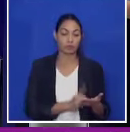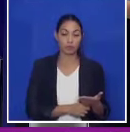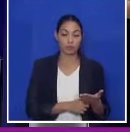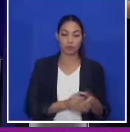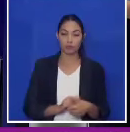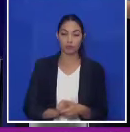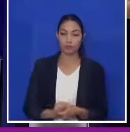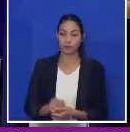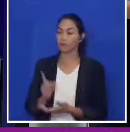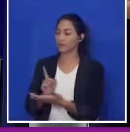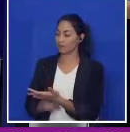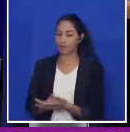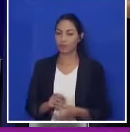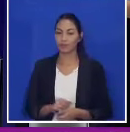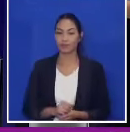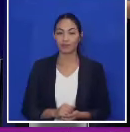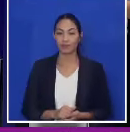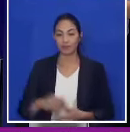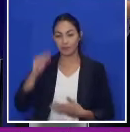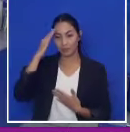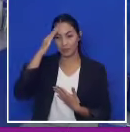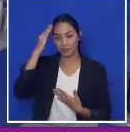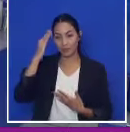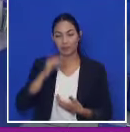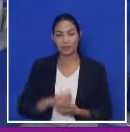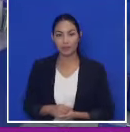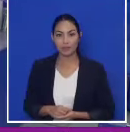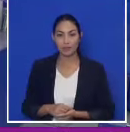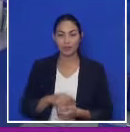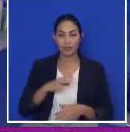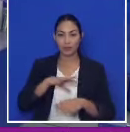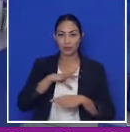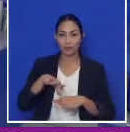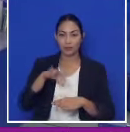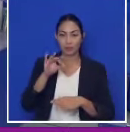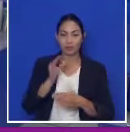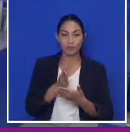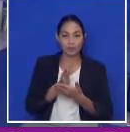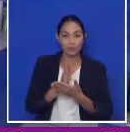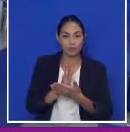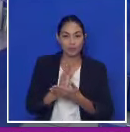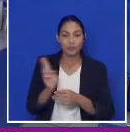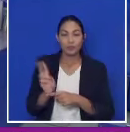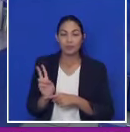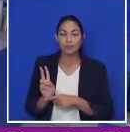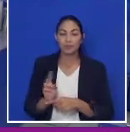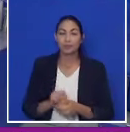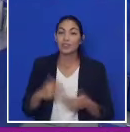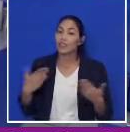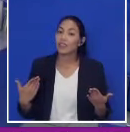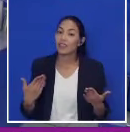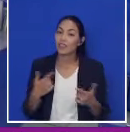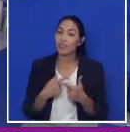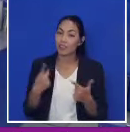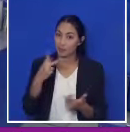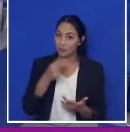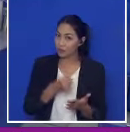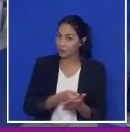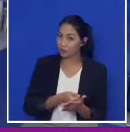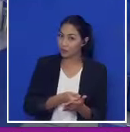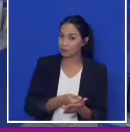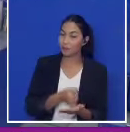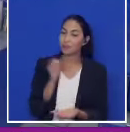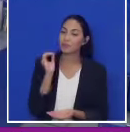Sim, confirmo. Sim, confirmo. Obrigado. Sorteio da Loto Fácil realizado, validado. E aí, a sorte estava na sua